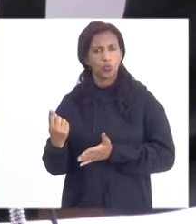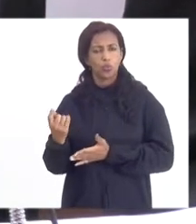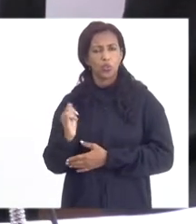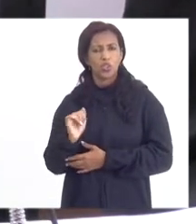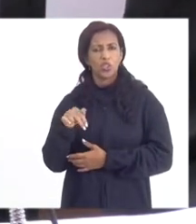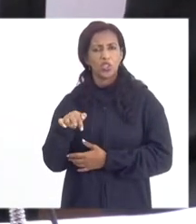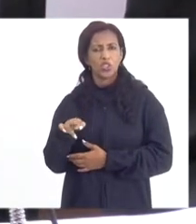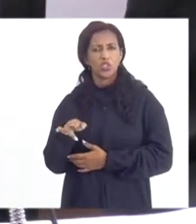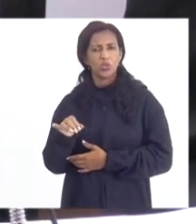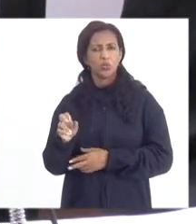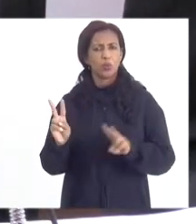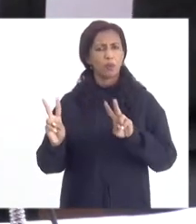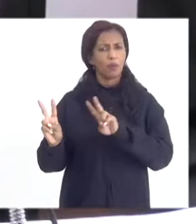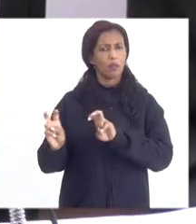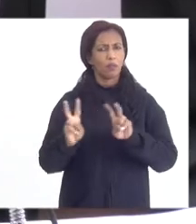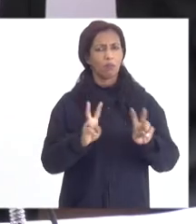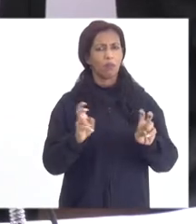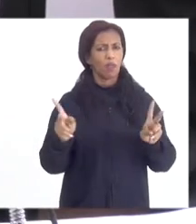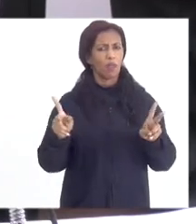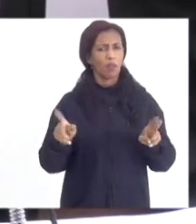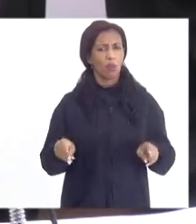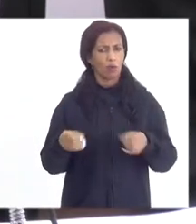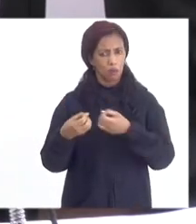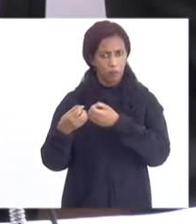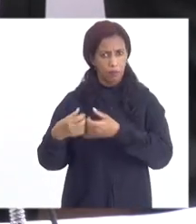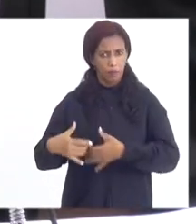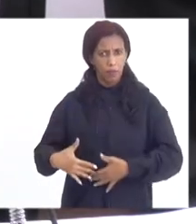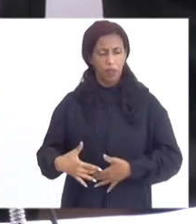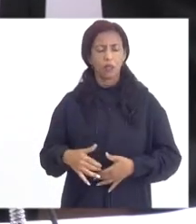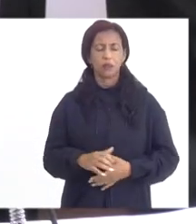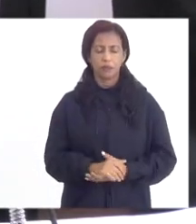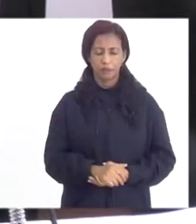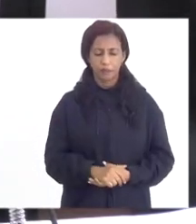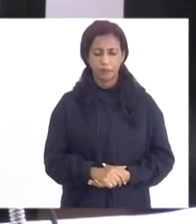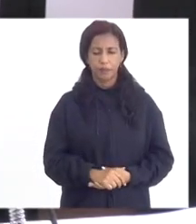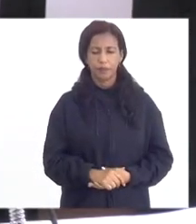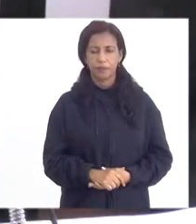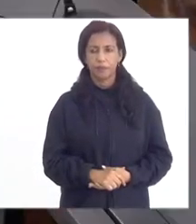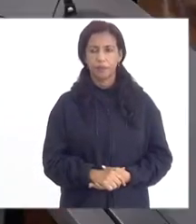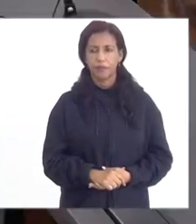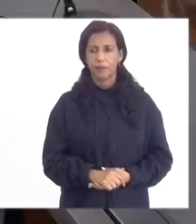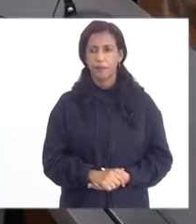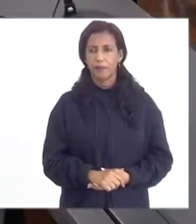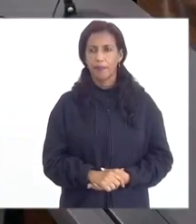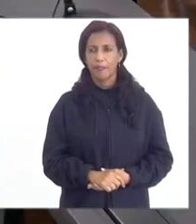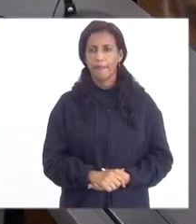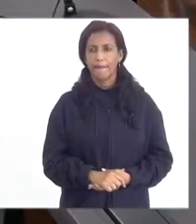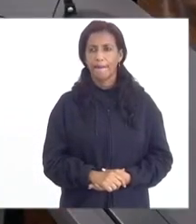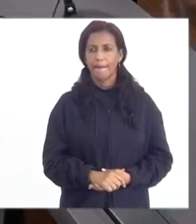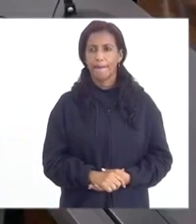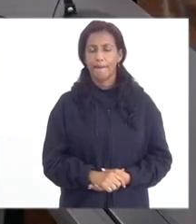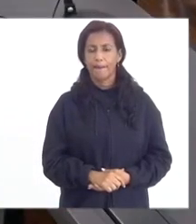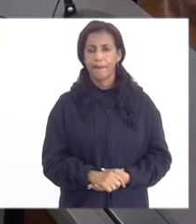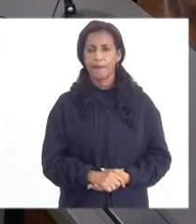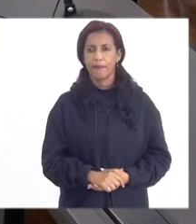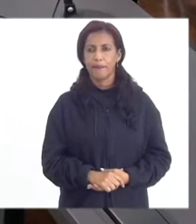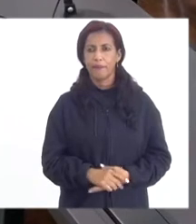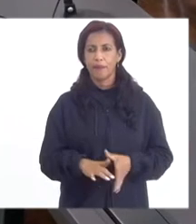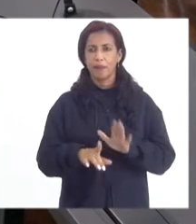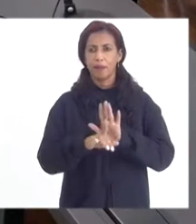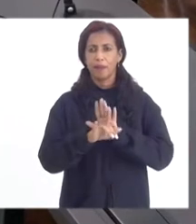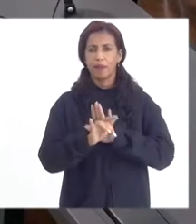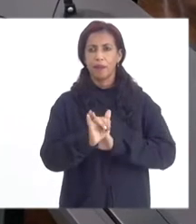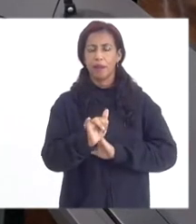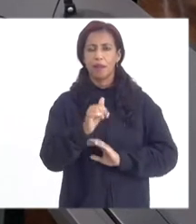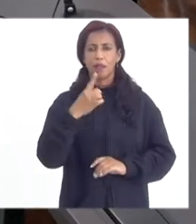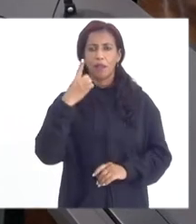mas tratam do mesmo tema. Então estariam os dois prejudicados. Exato, os dois prejudicados. Os dois prejudicados pela lei que o